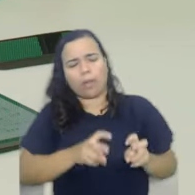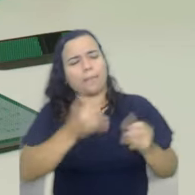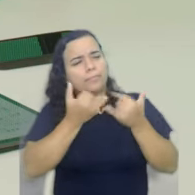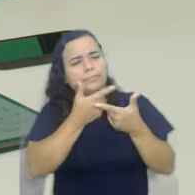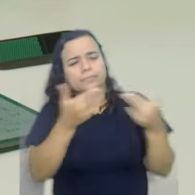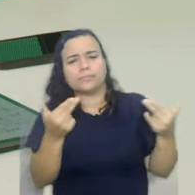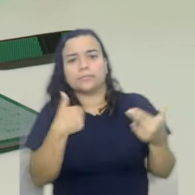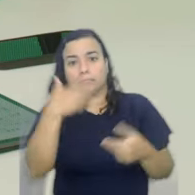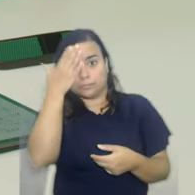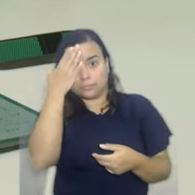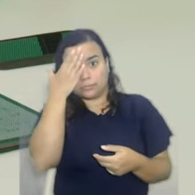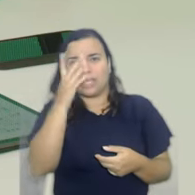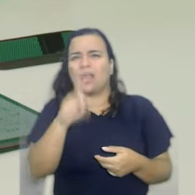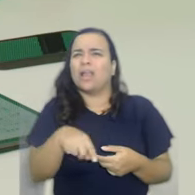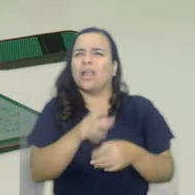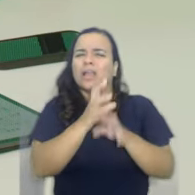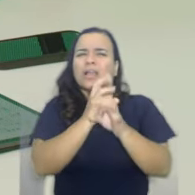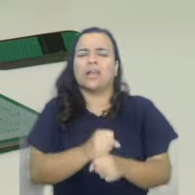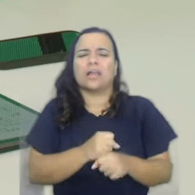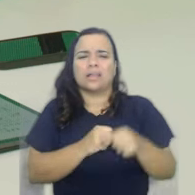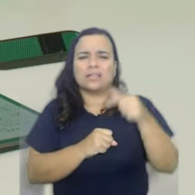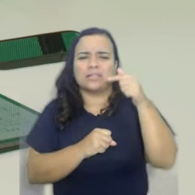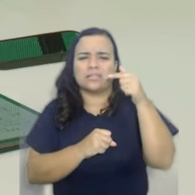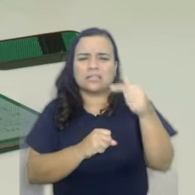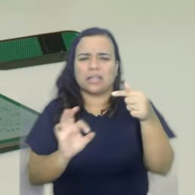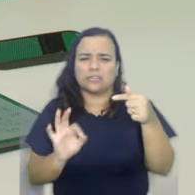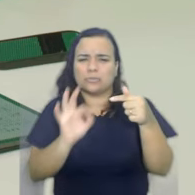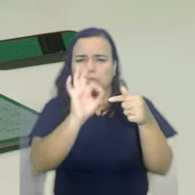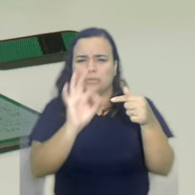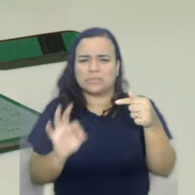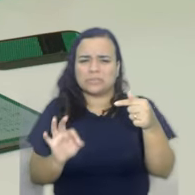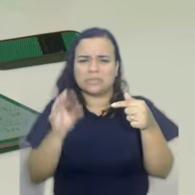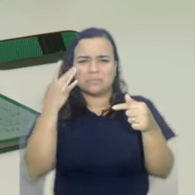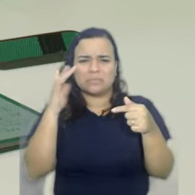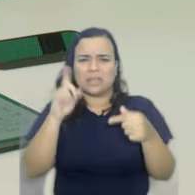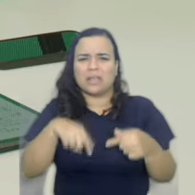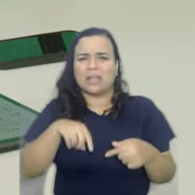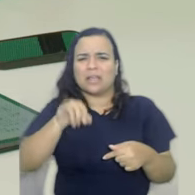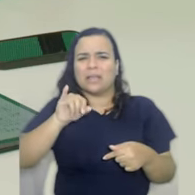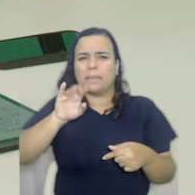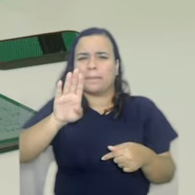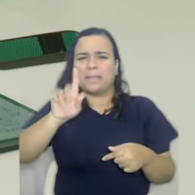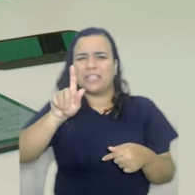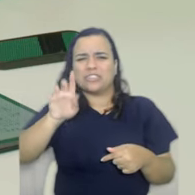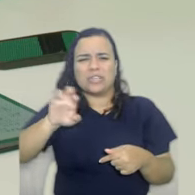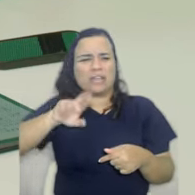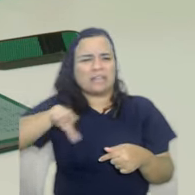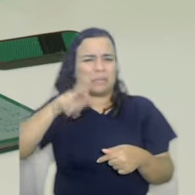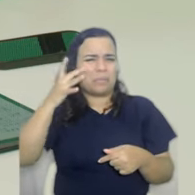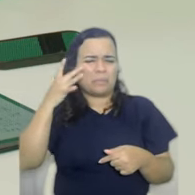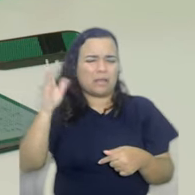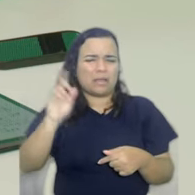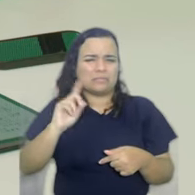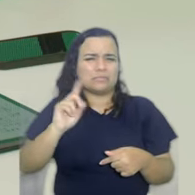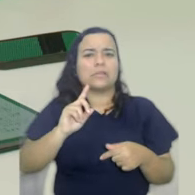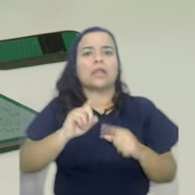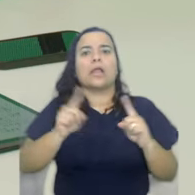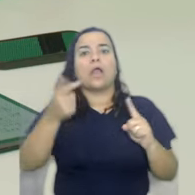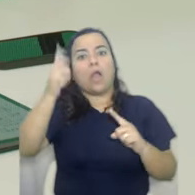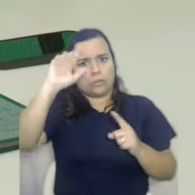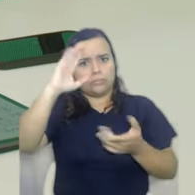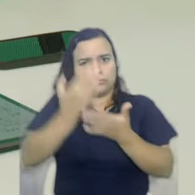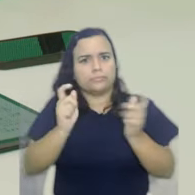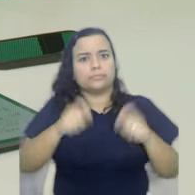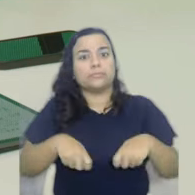27 por eu não lembro se era do ibg ou da Embrapa mas é é confiável mas 27